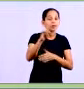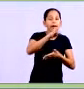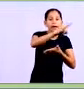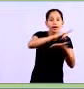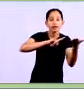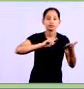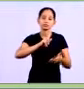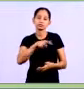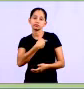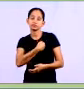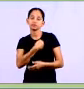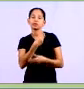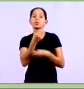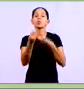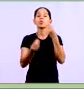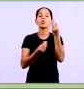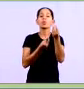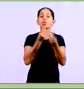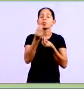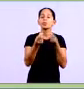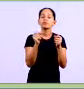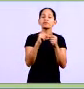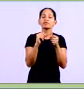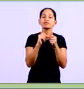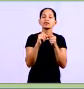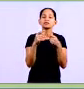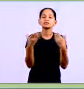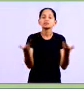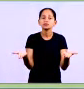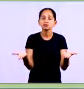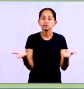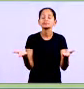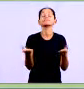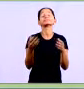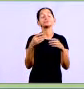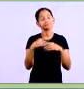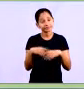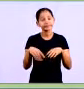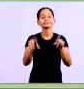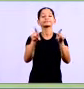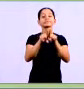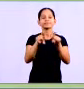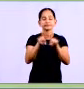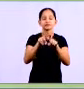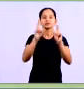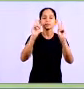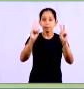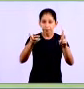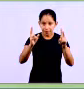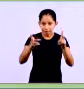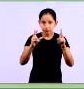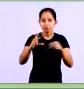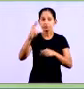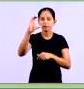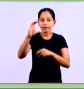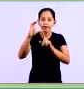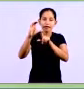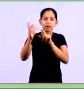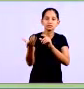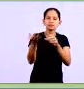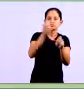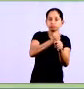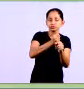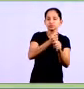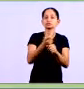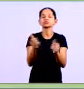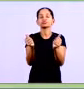paguei em trânsito. Esse valor entra onde, então? Aumenta o valor da mercadoria? Ele também vai ser um crédito que você vai ter junto ao